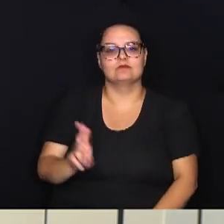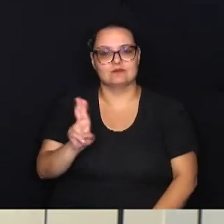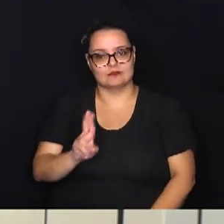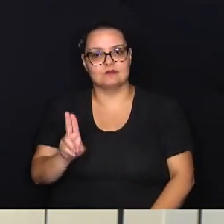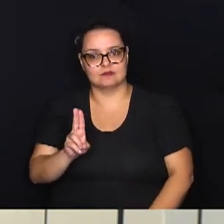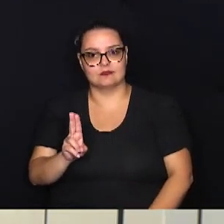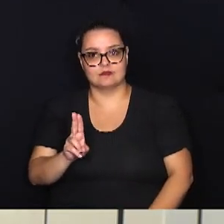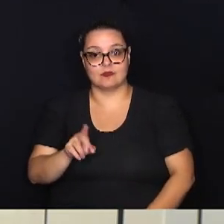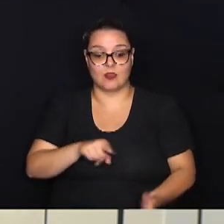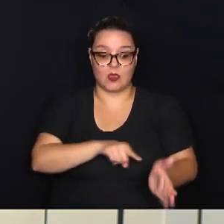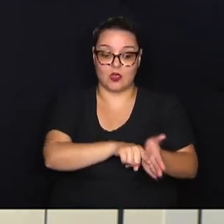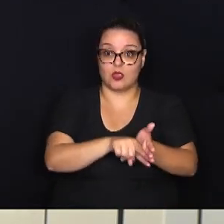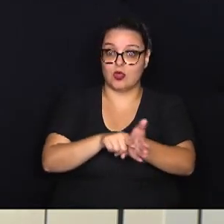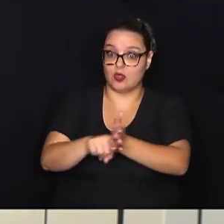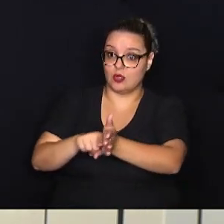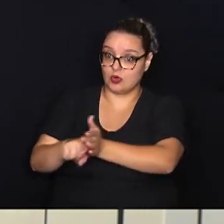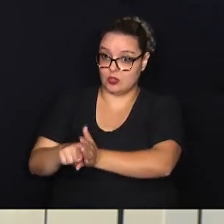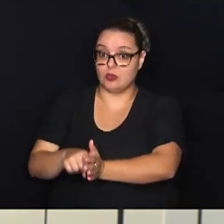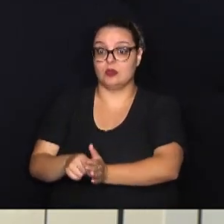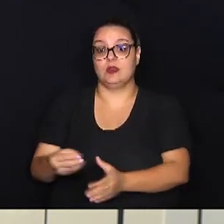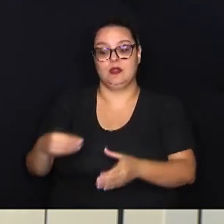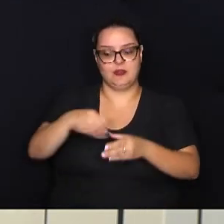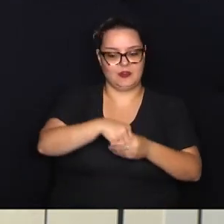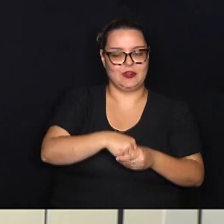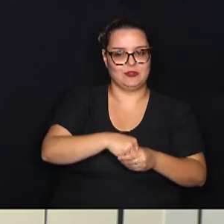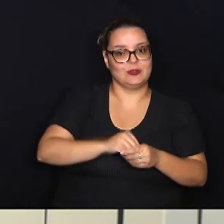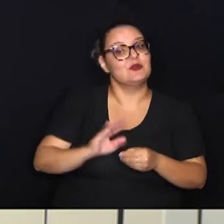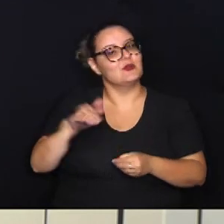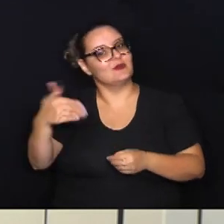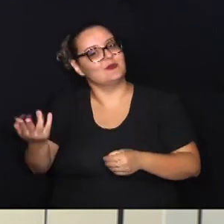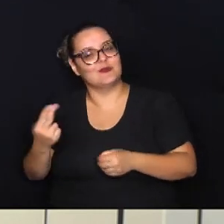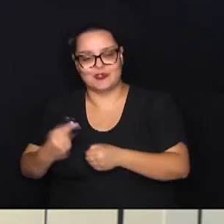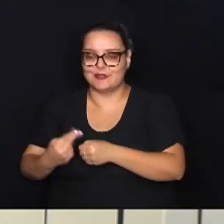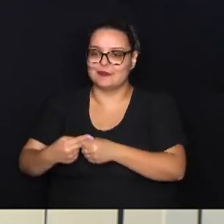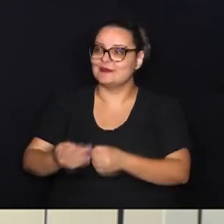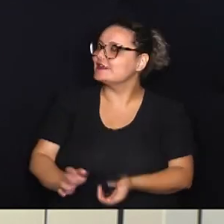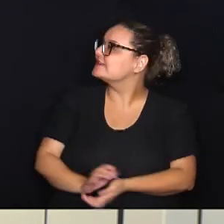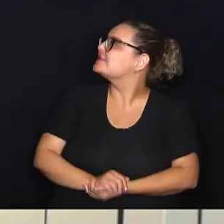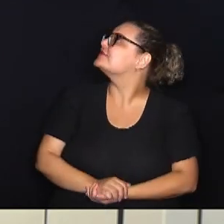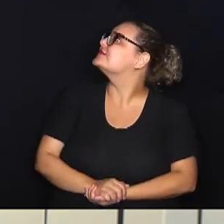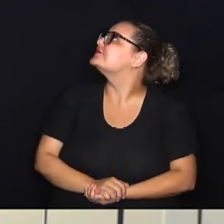por pesquisadores dentro e fora da universidade.